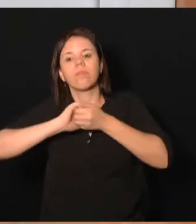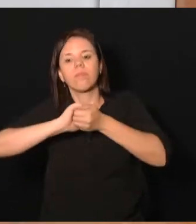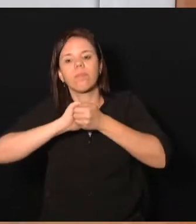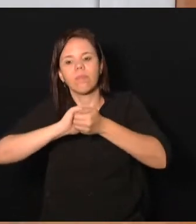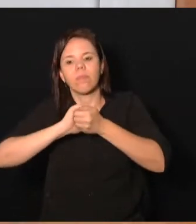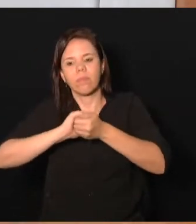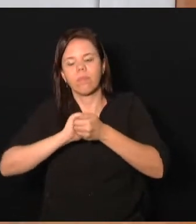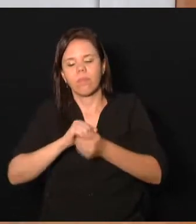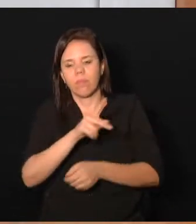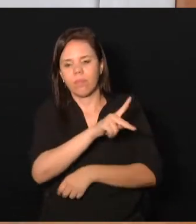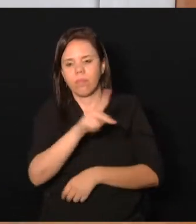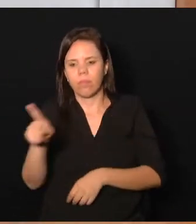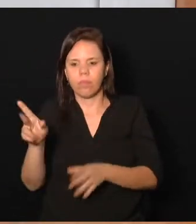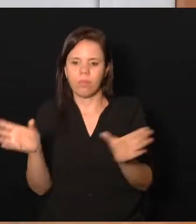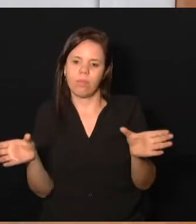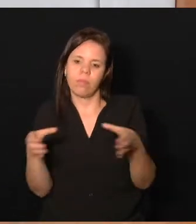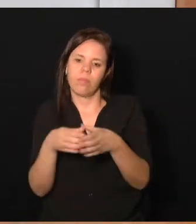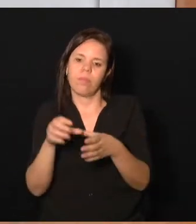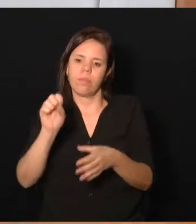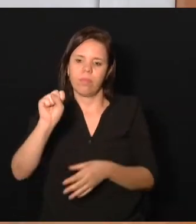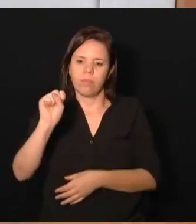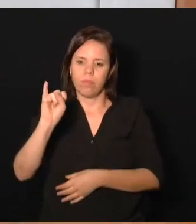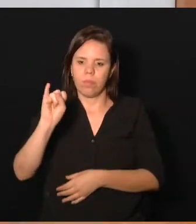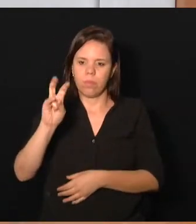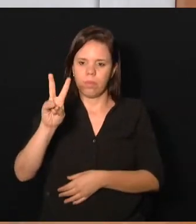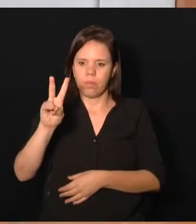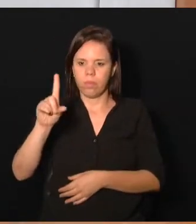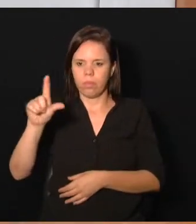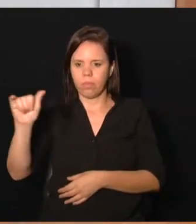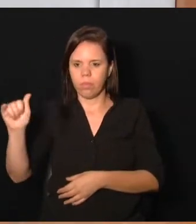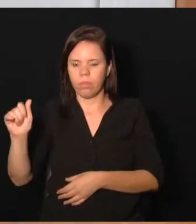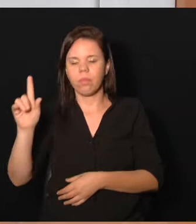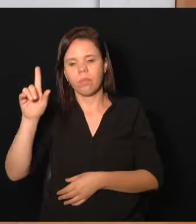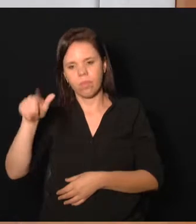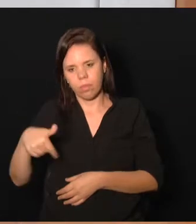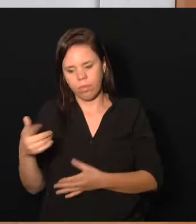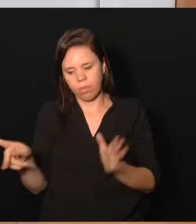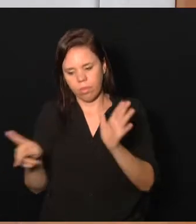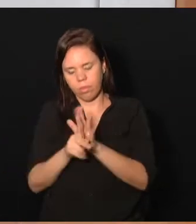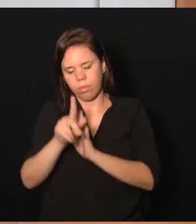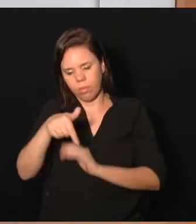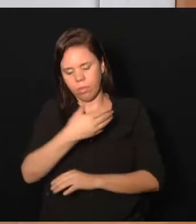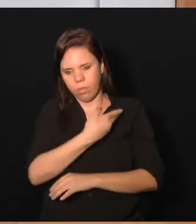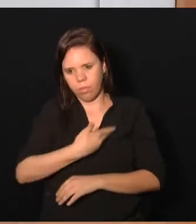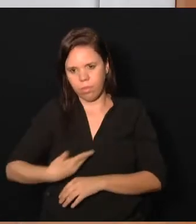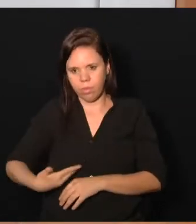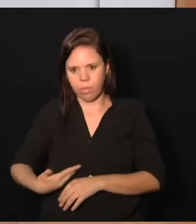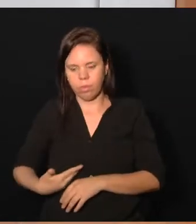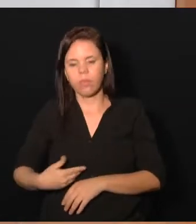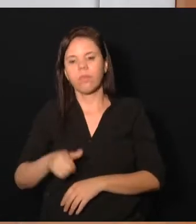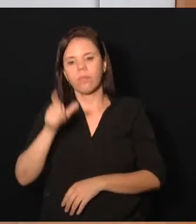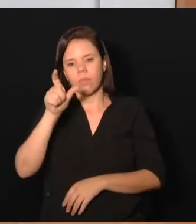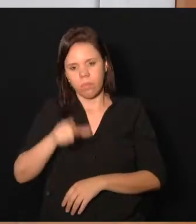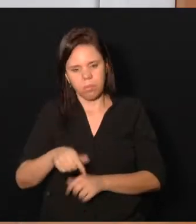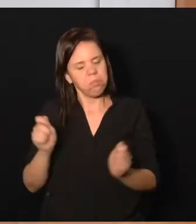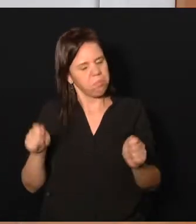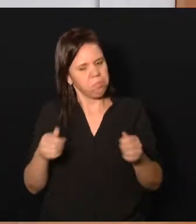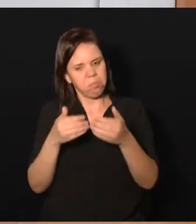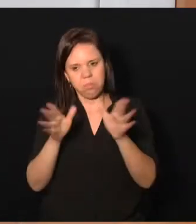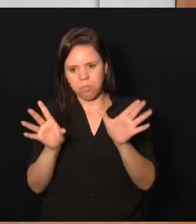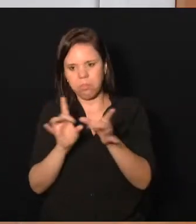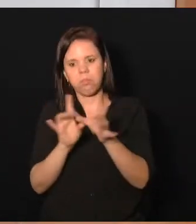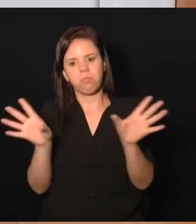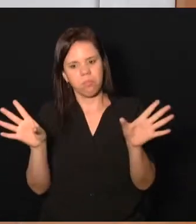nossa presidente do Conselho, a Silvia, que é do Poder Público, é uma pessoa de uma acessibilidade também, de um